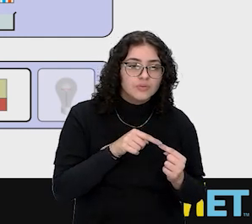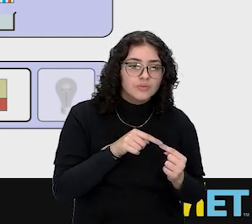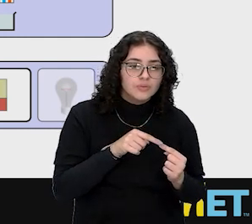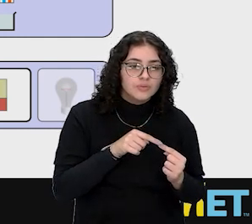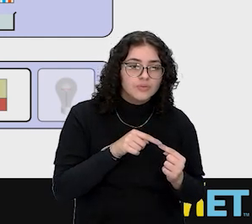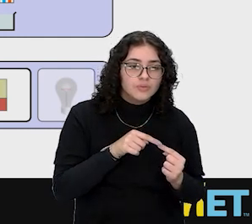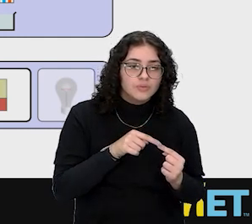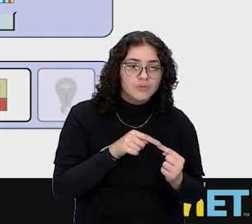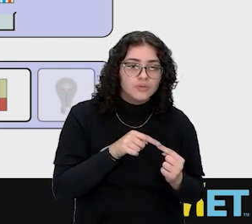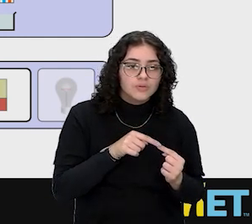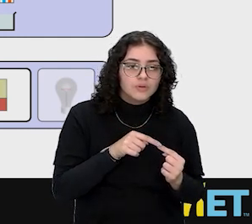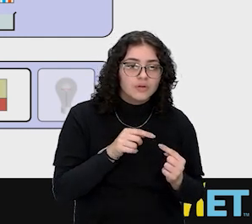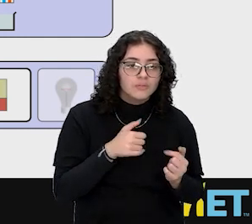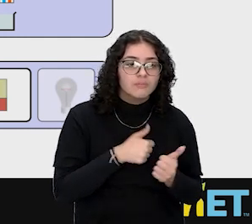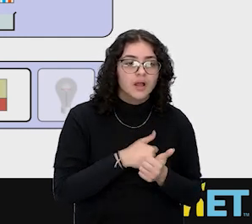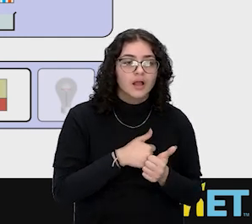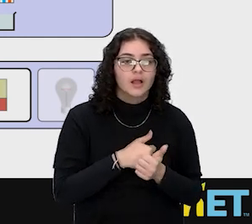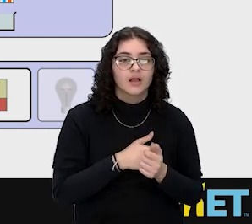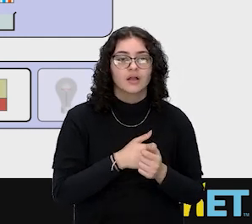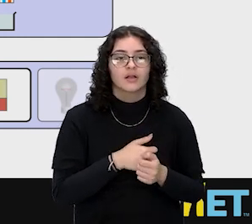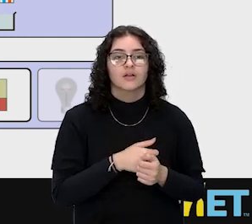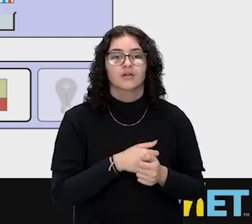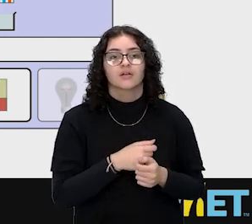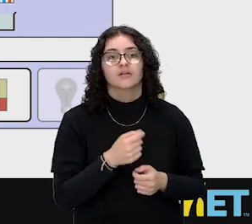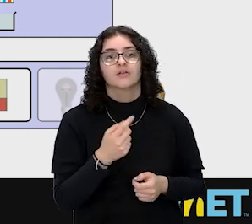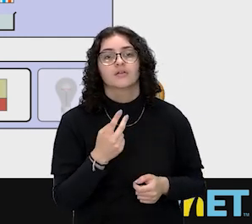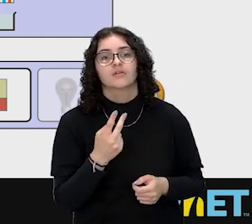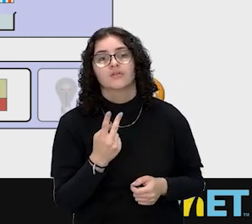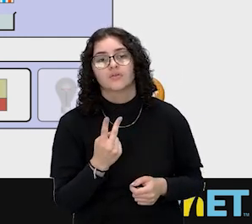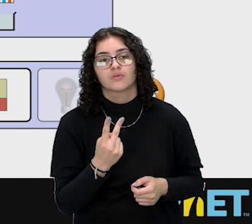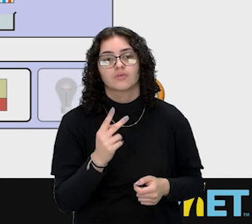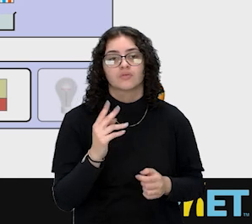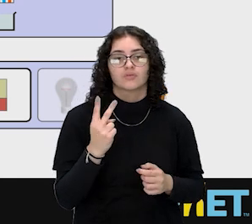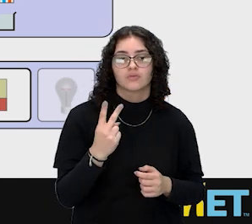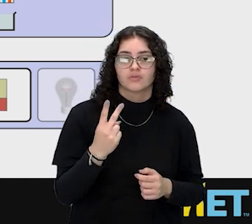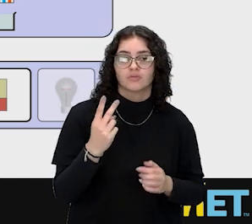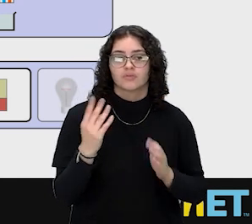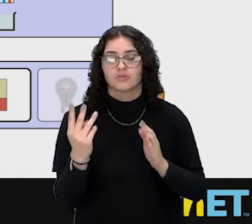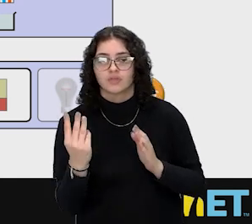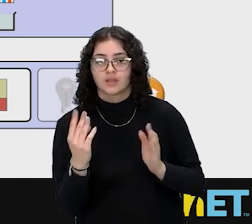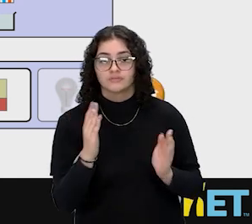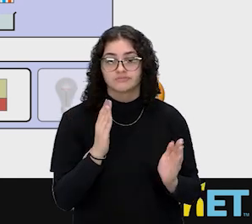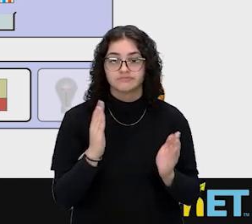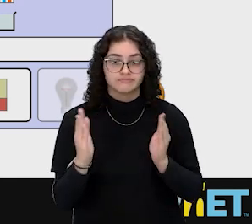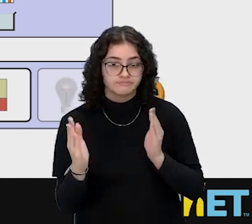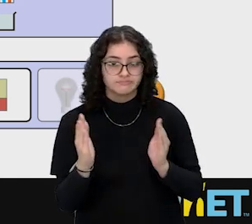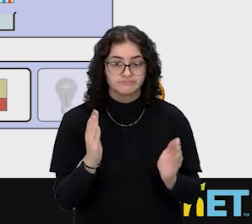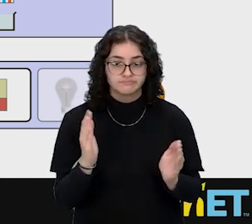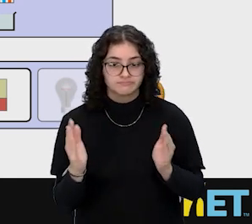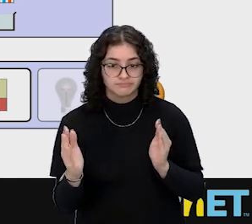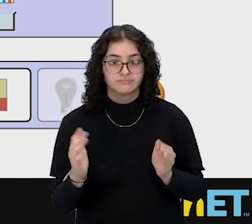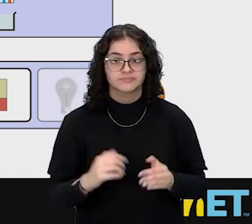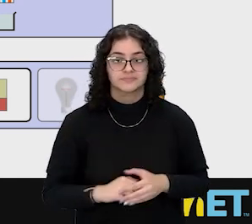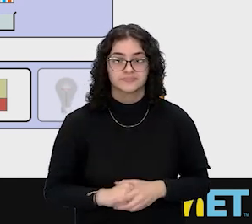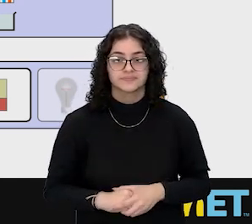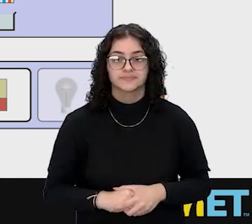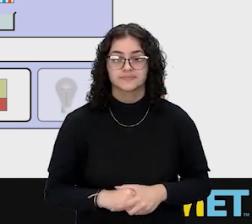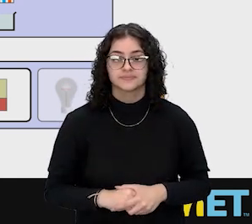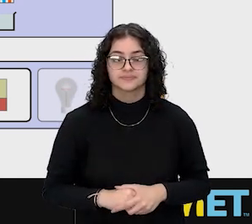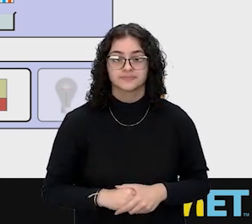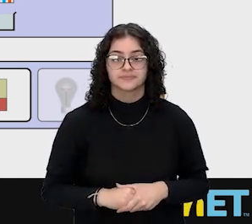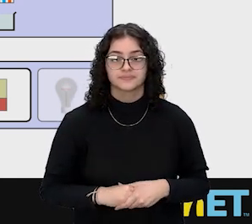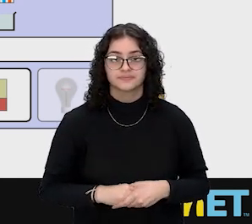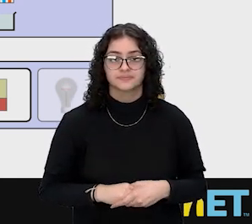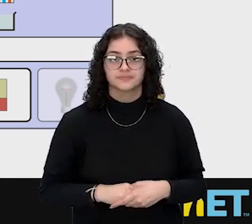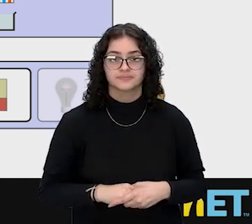a cor que está próxima, né? Entre 2, bateu 2 aqui que a gente já viu, mas está entre 2 e 3 aqui, né? A coloração. Para